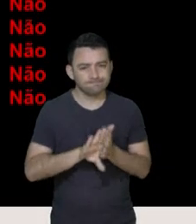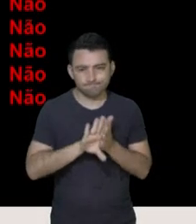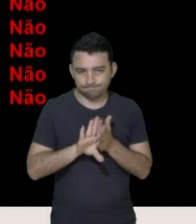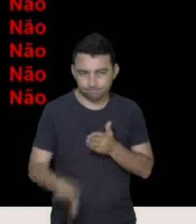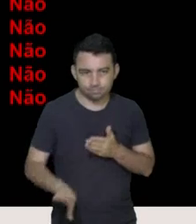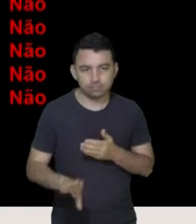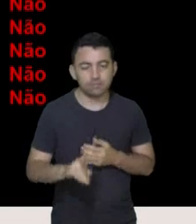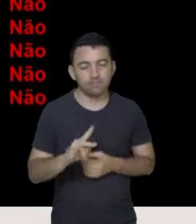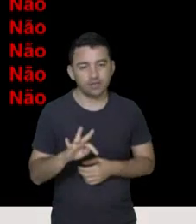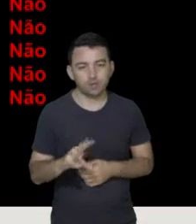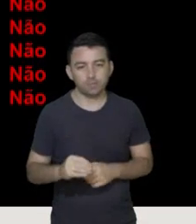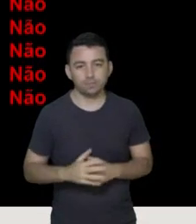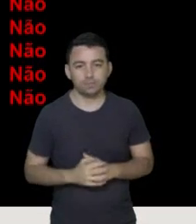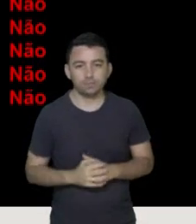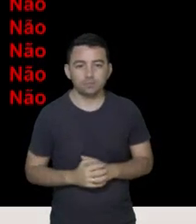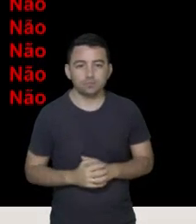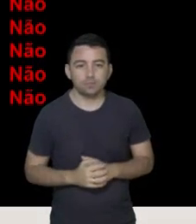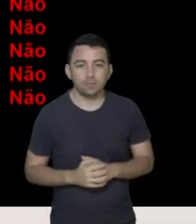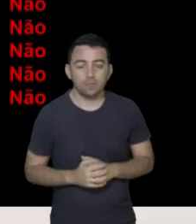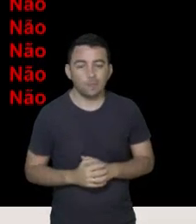rejeitado o veto.